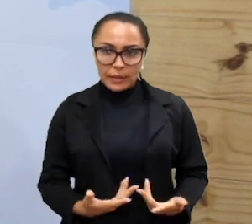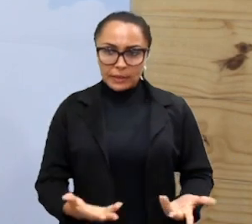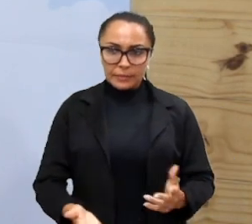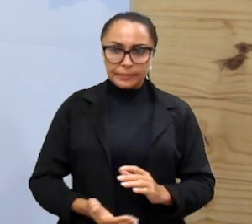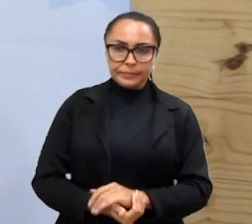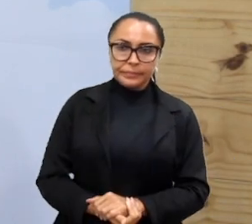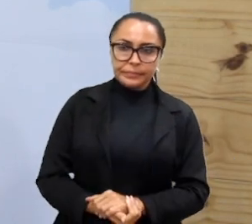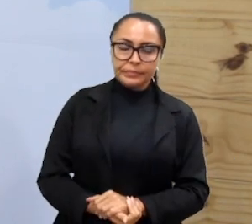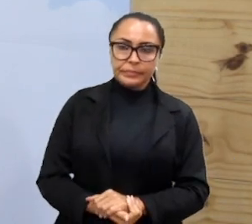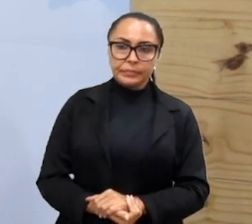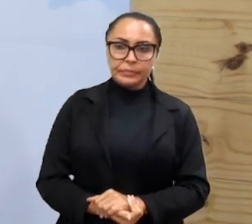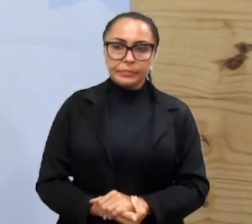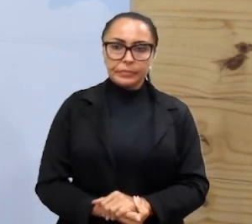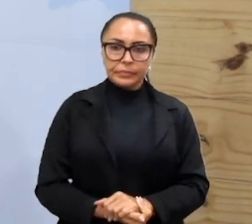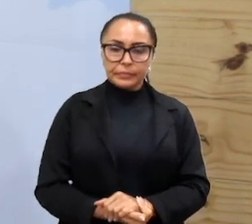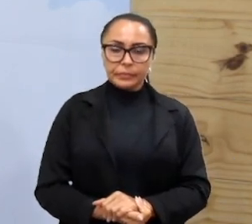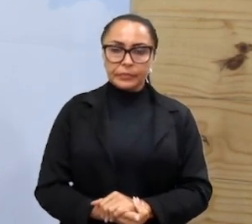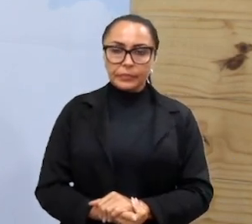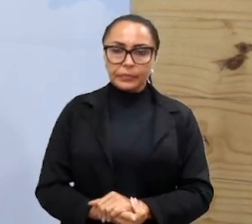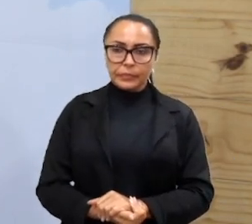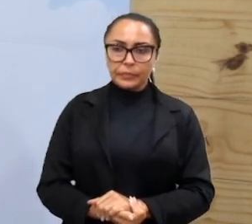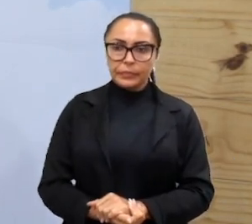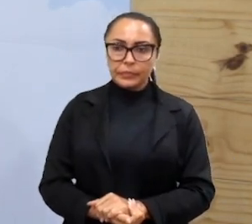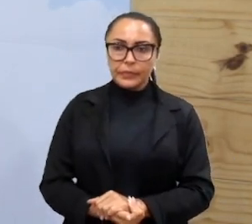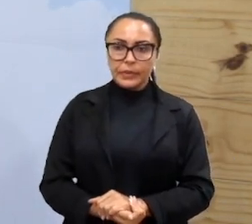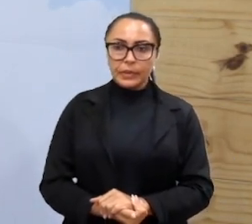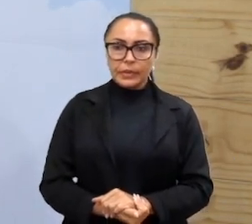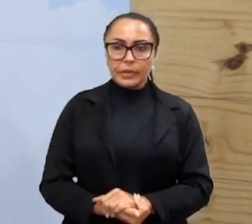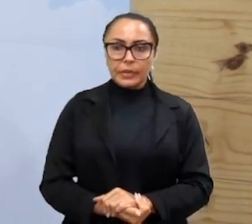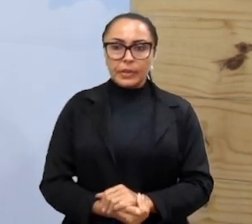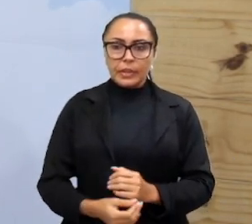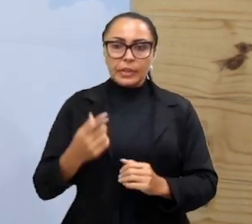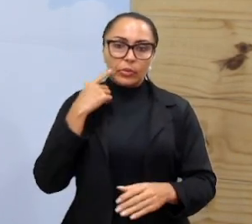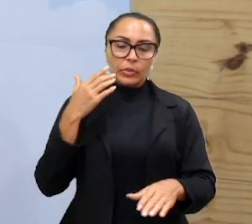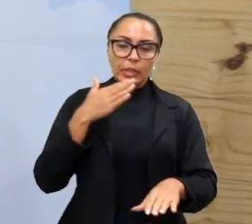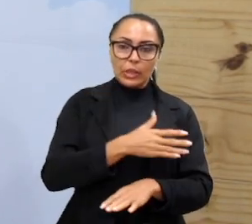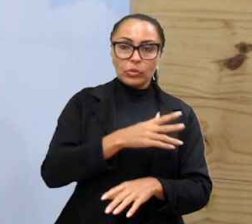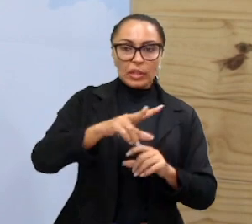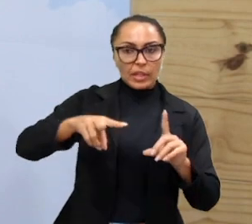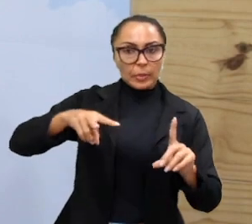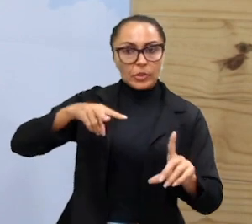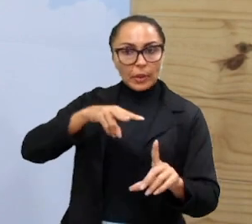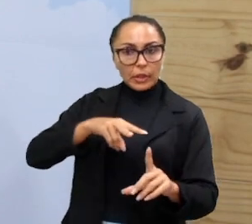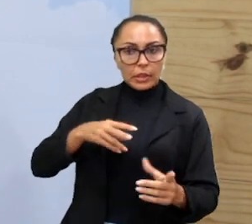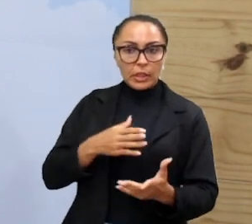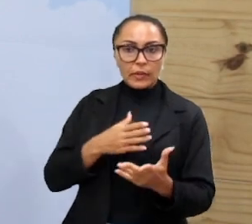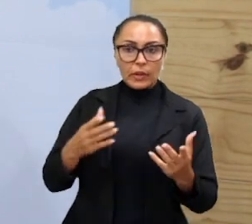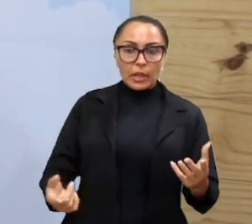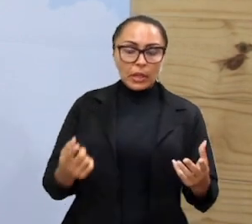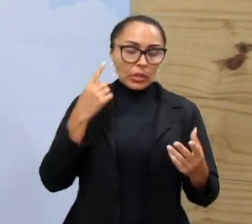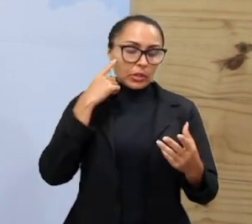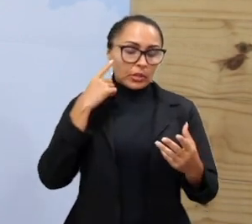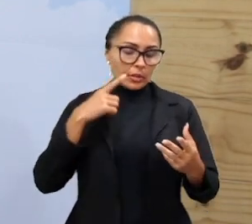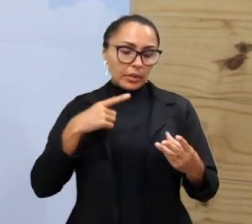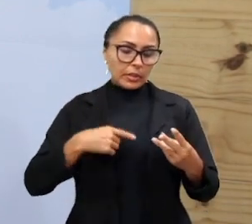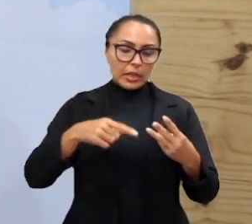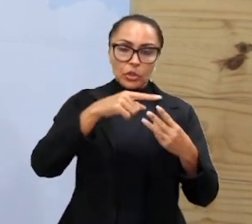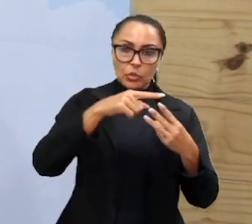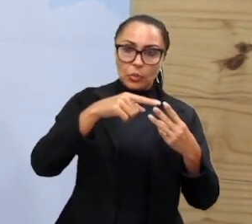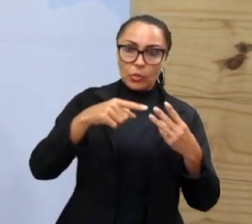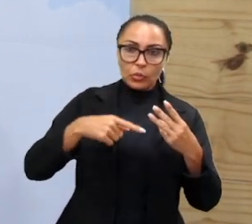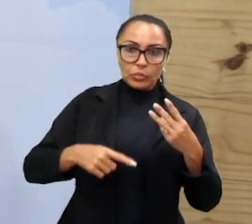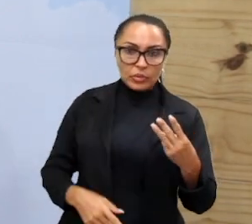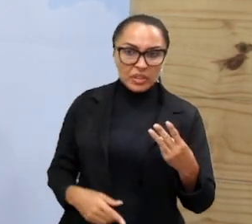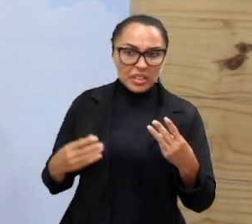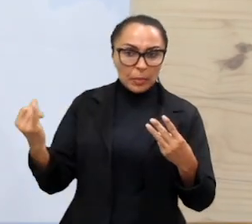da melhor forma possível, né? Então, dentro dessa perspectiva, a gente elege aqui 3 pontos que me parecem